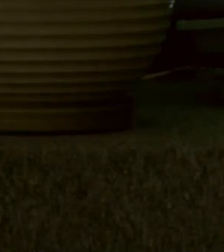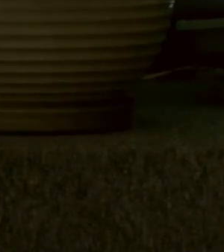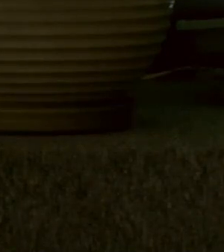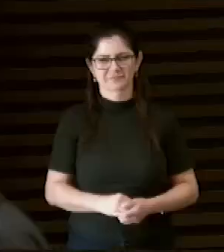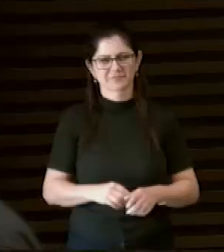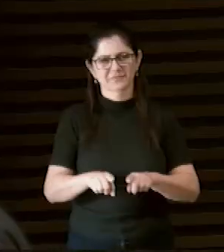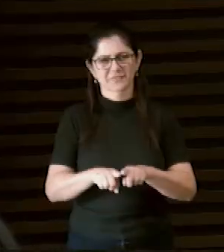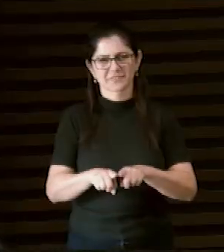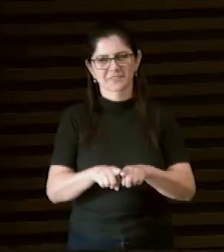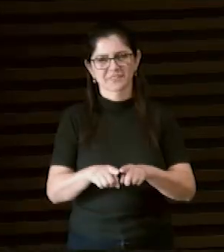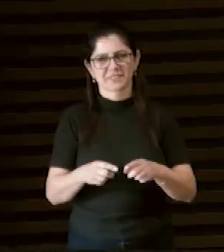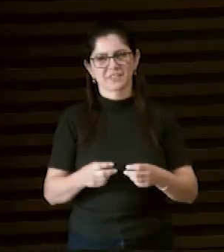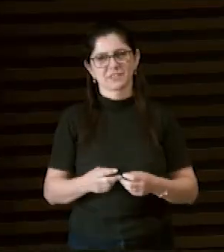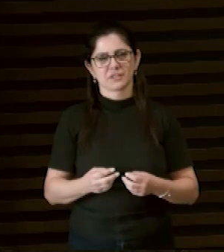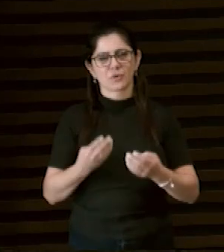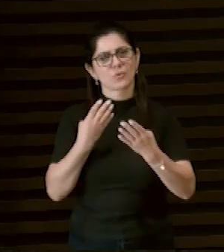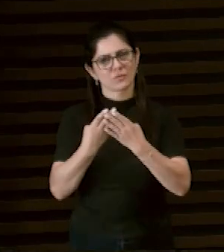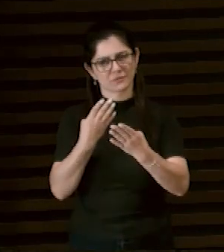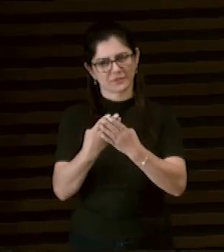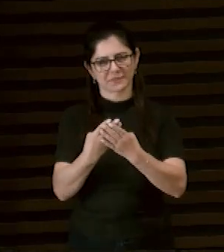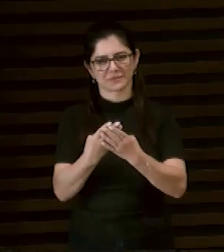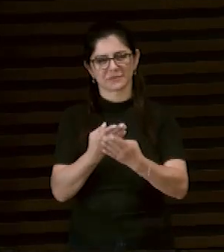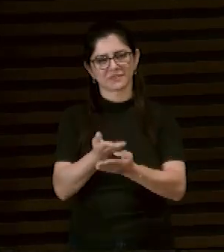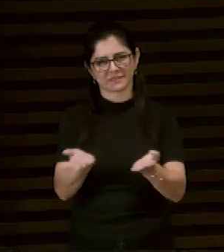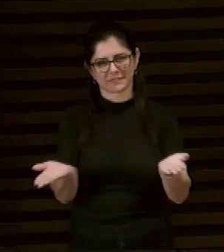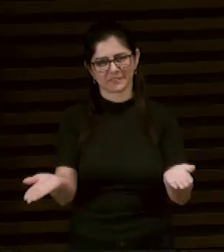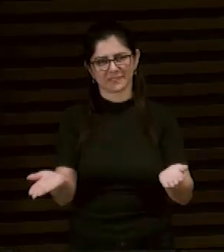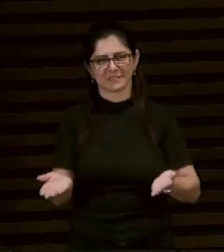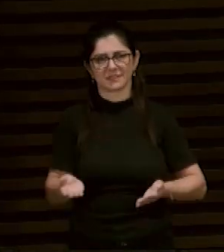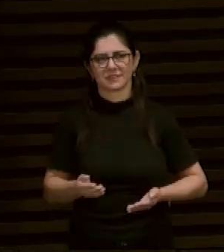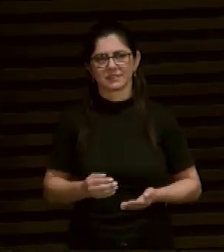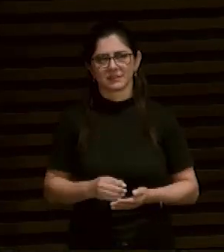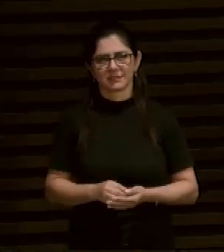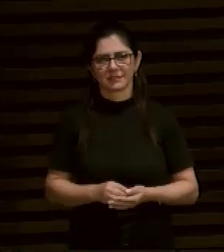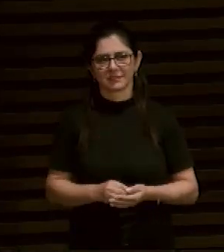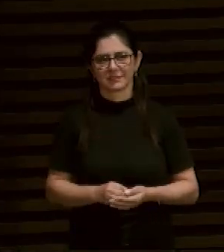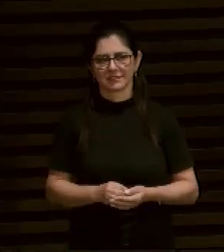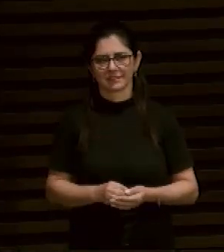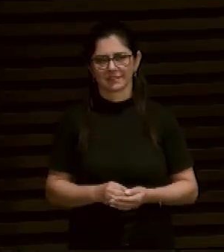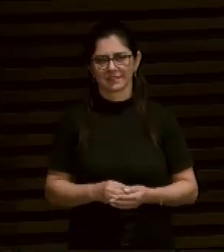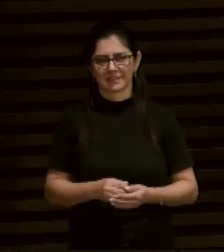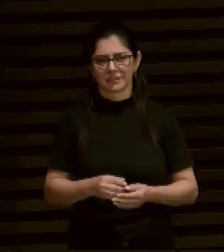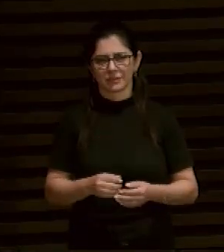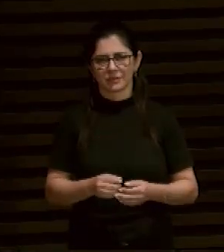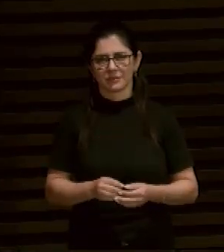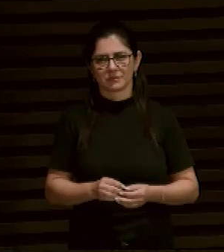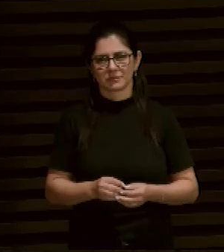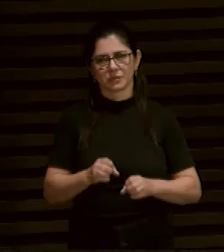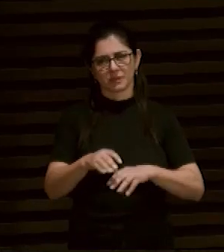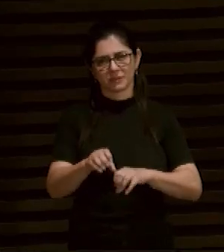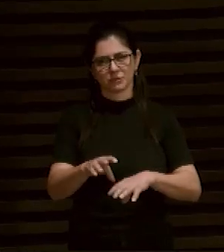Meus irmãos, eu confesso para vocês que eu já vou falar um pouco melhor sobre o assunto do livro, e principalmente do